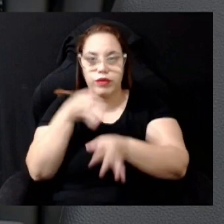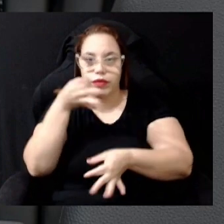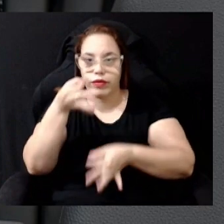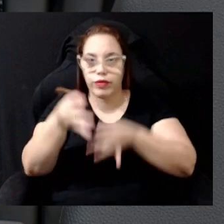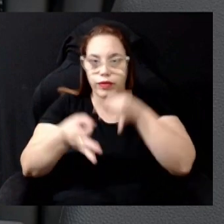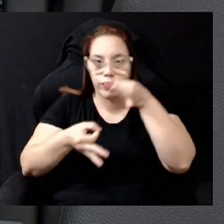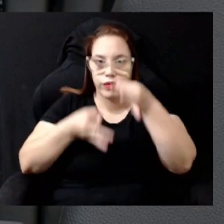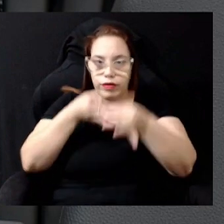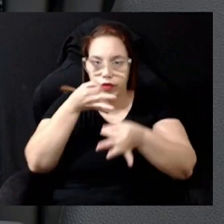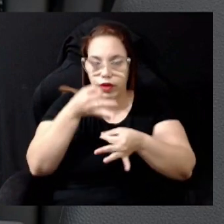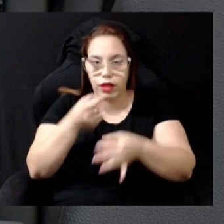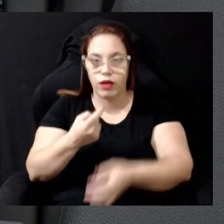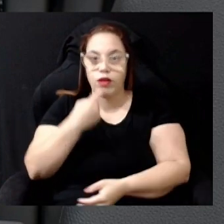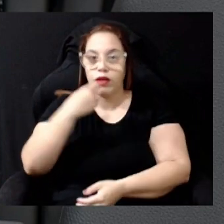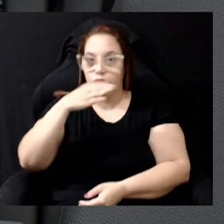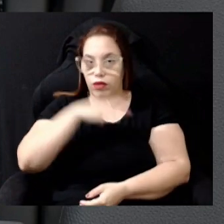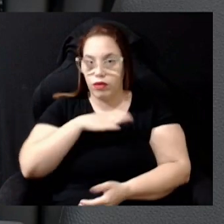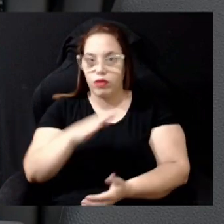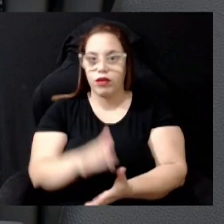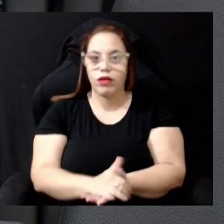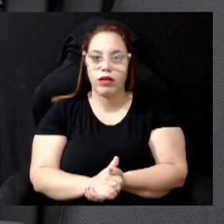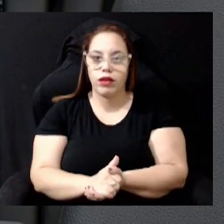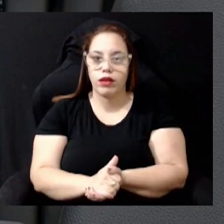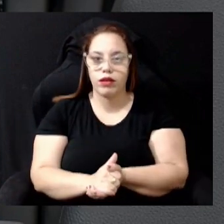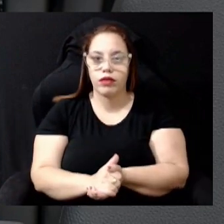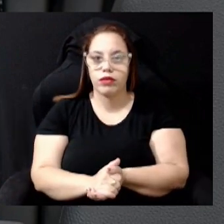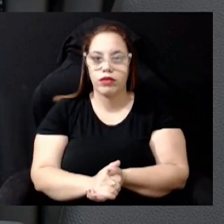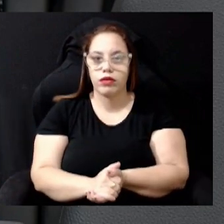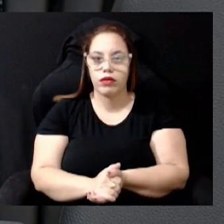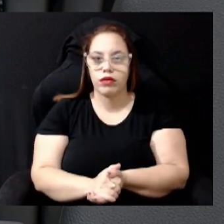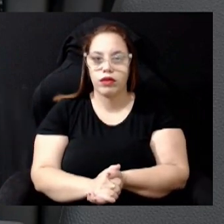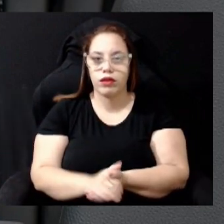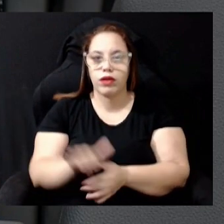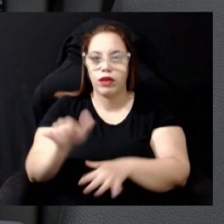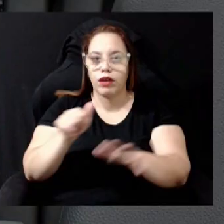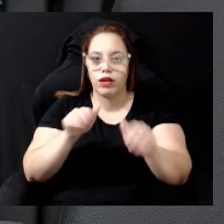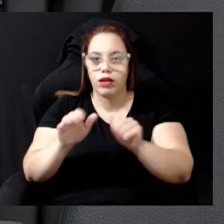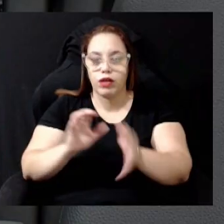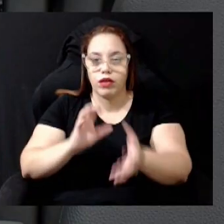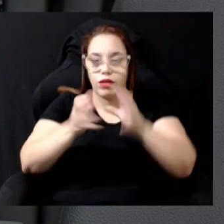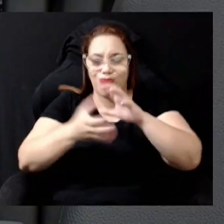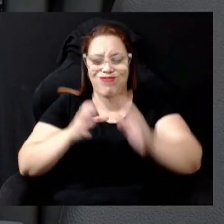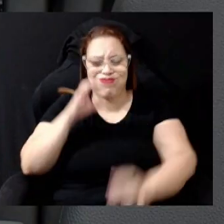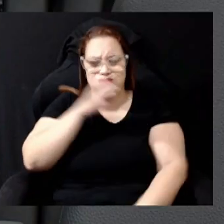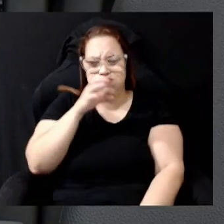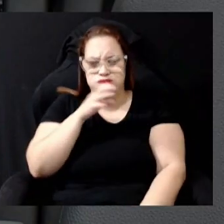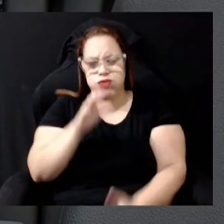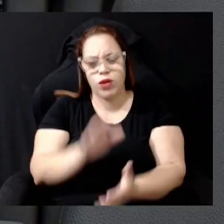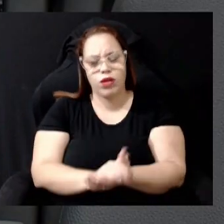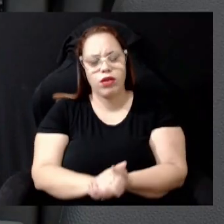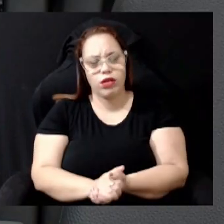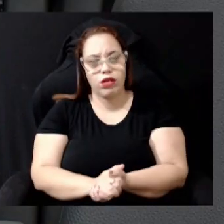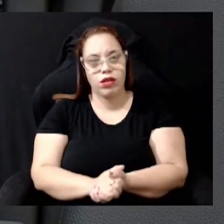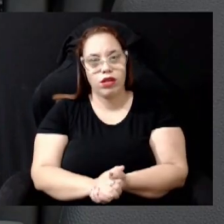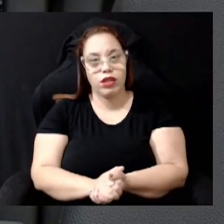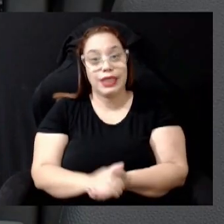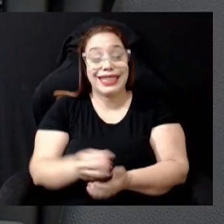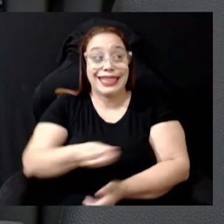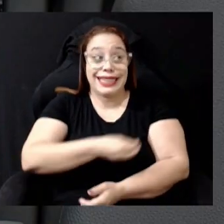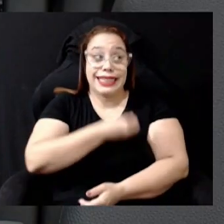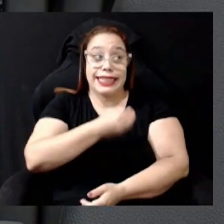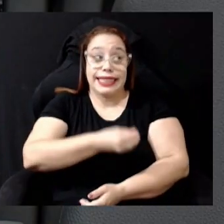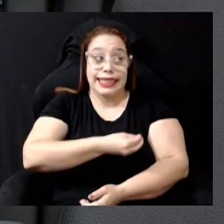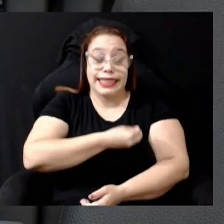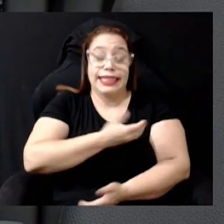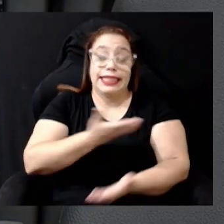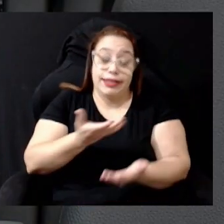Campinas. De fato, os chamados eventos climáticos extremos, nós estamos vivenciando a cada dia. São